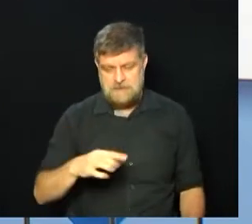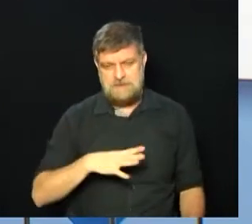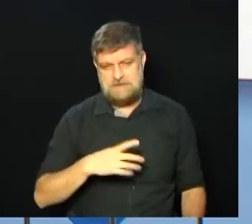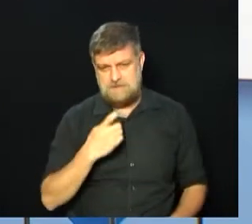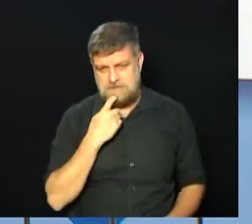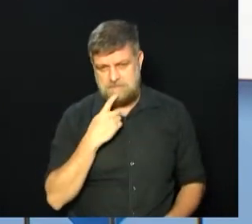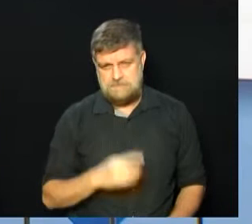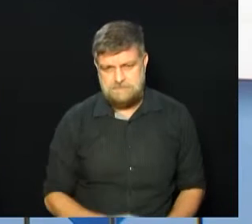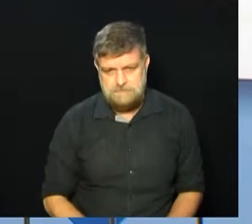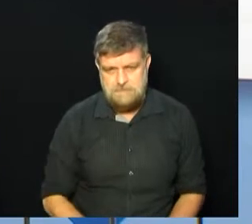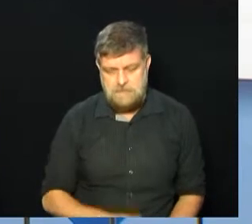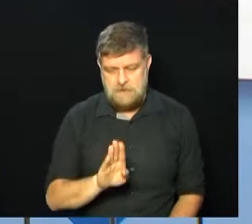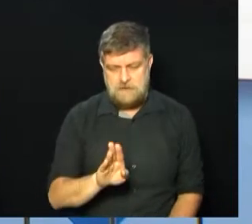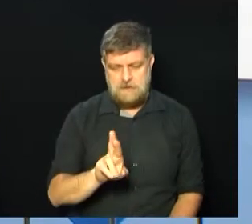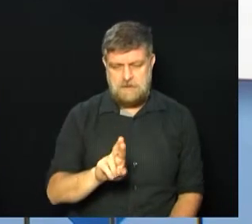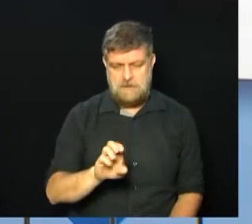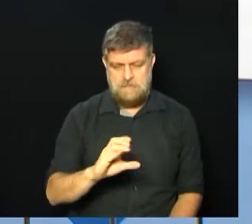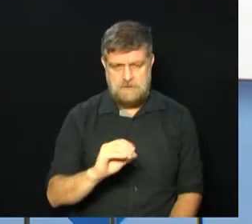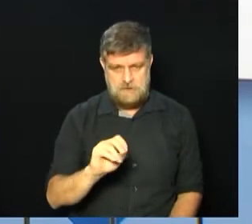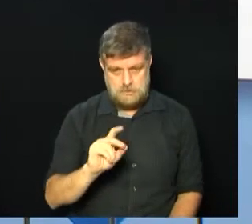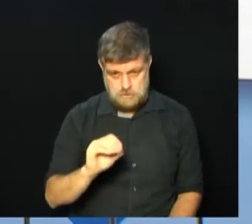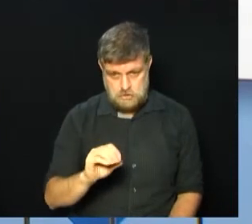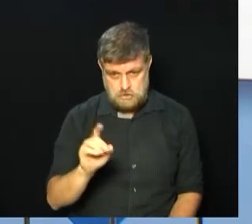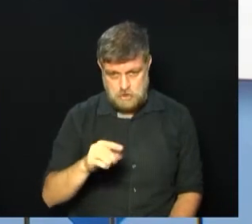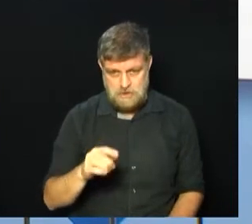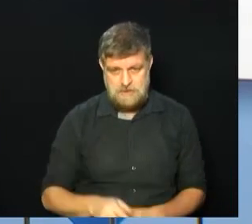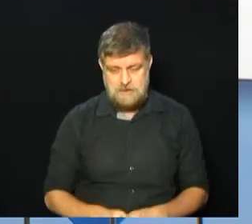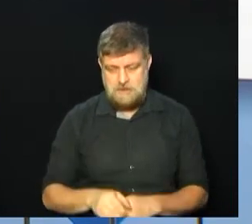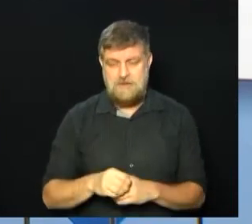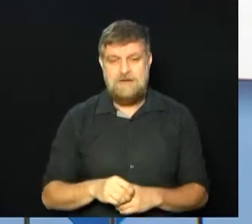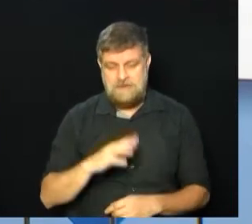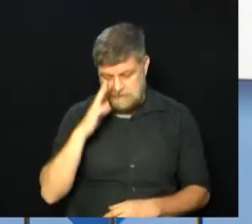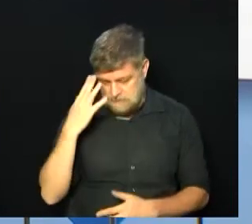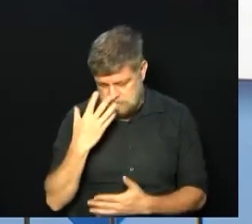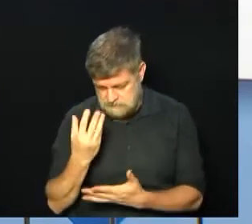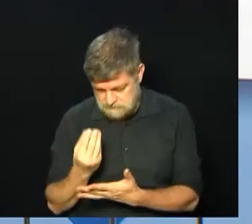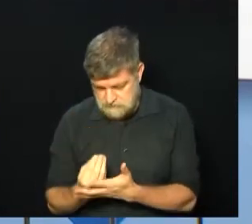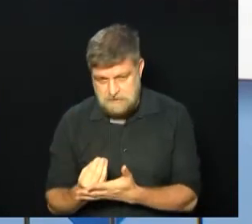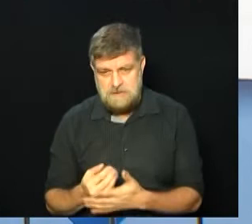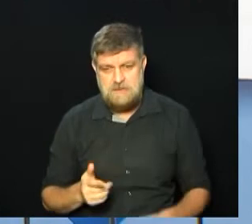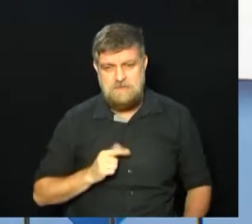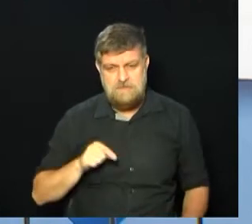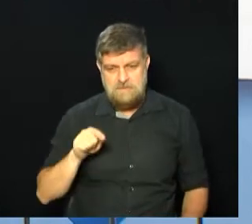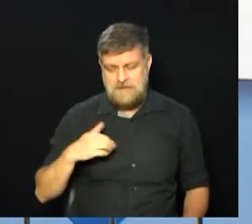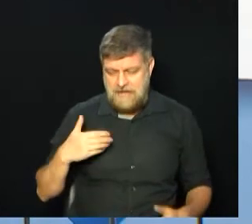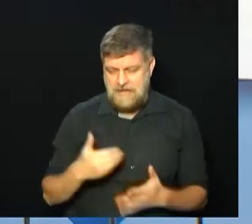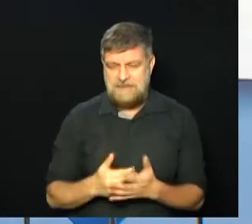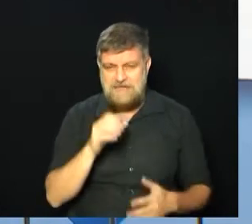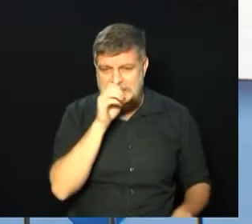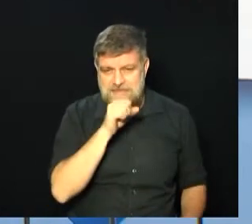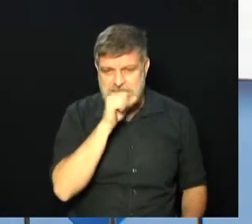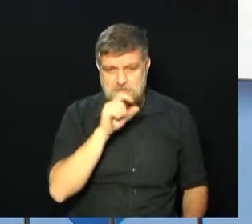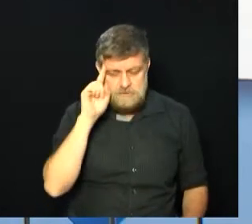da cidade que é o Brechó Silvia Pascoal da instituição Espírita ou seareiros e vai até sábado